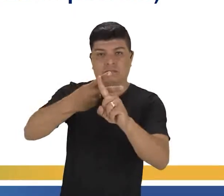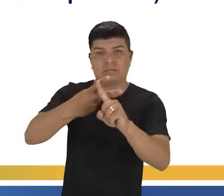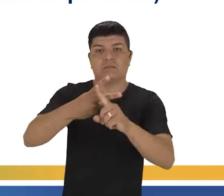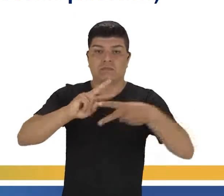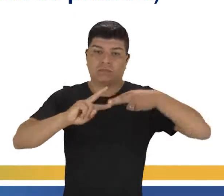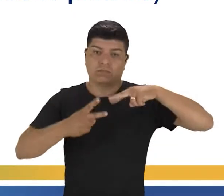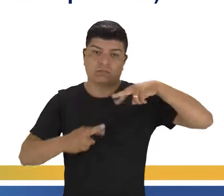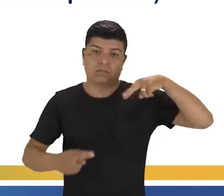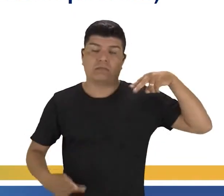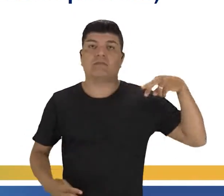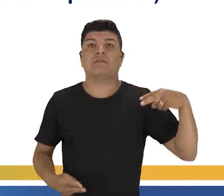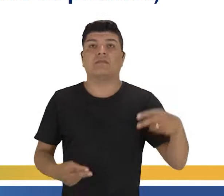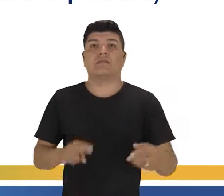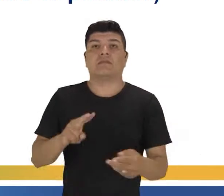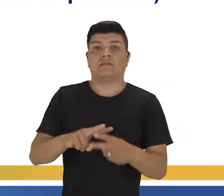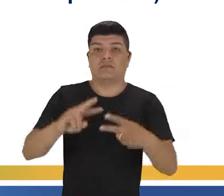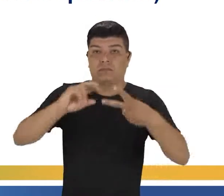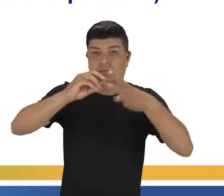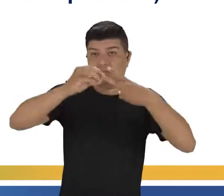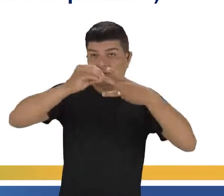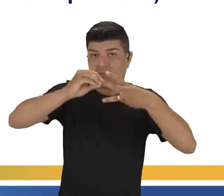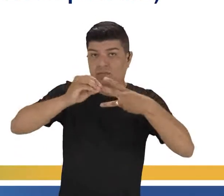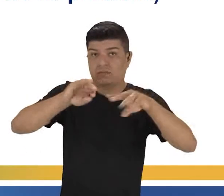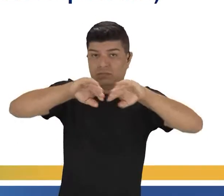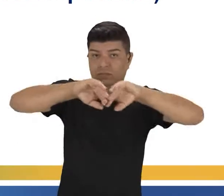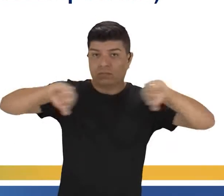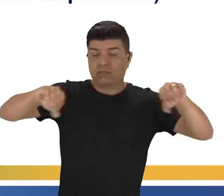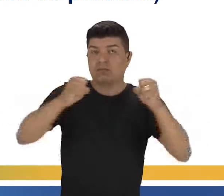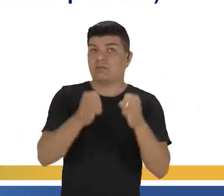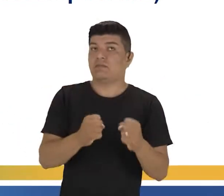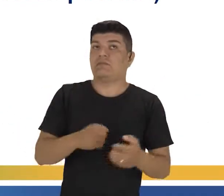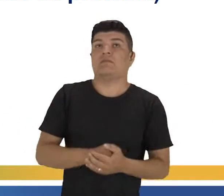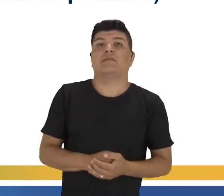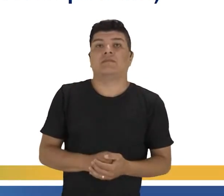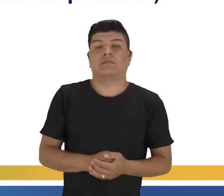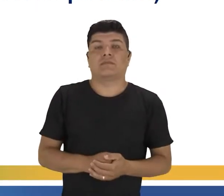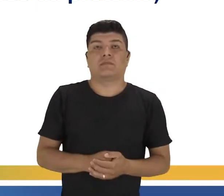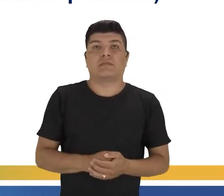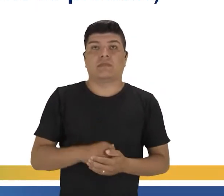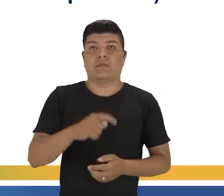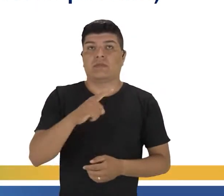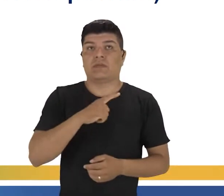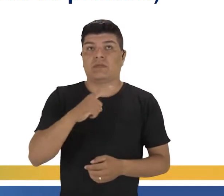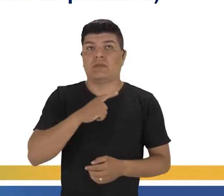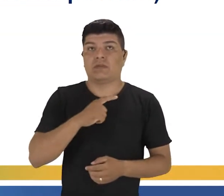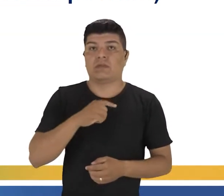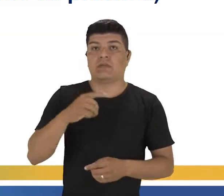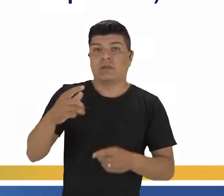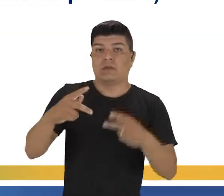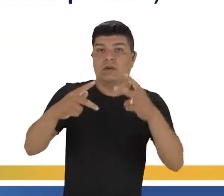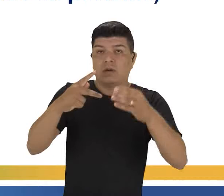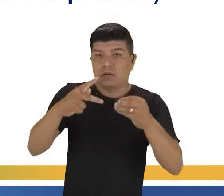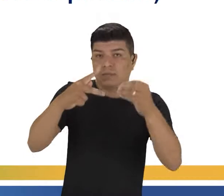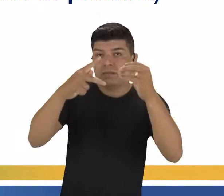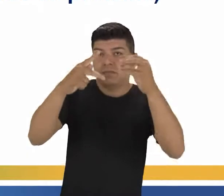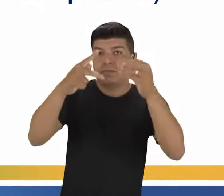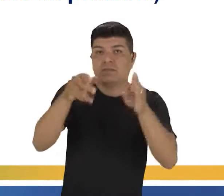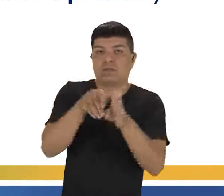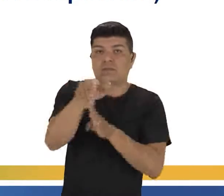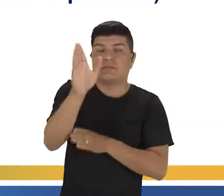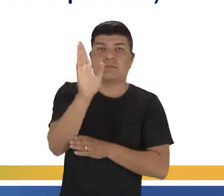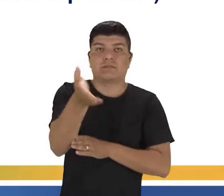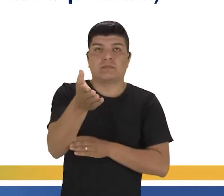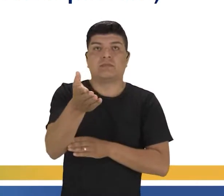material genético para que essa célula possa se dividir. No caso da síntese de proteína, como comentado já, nós vamos